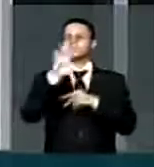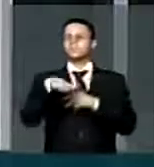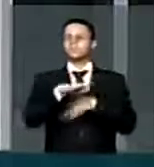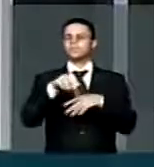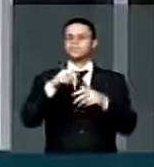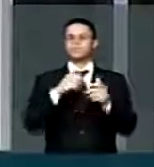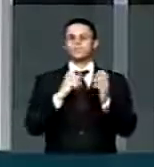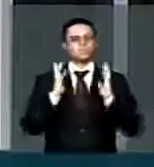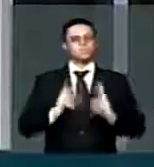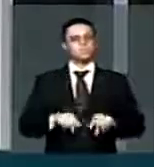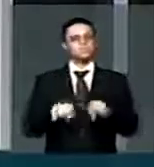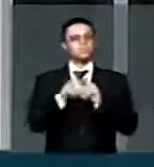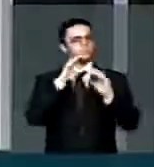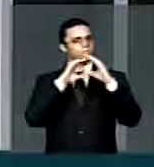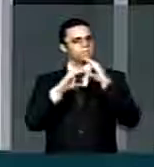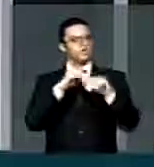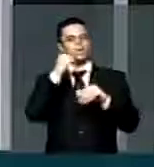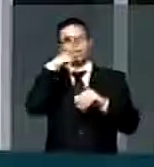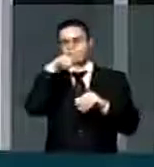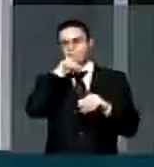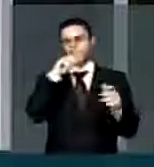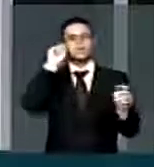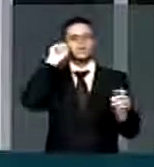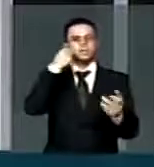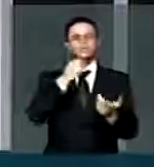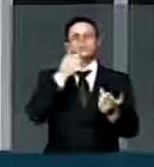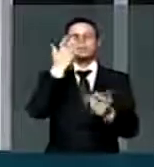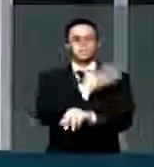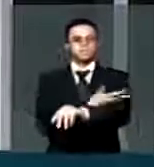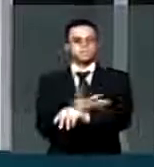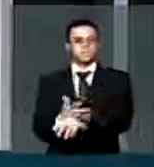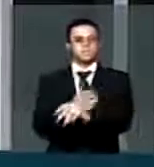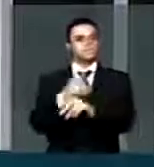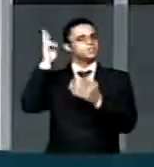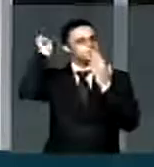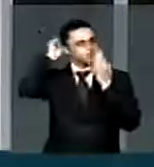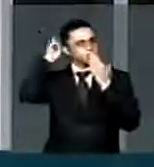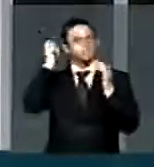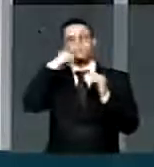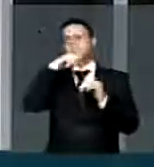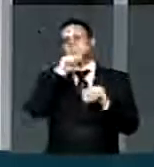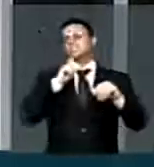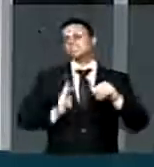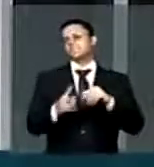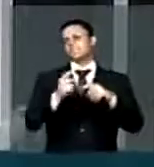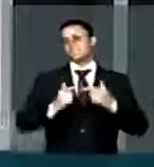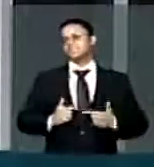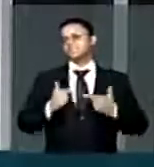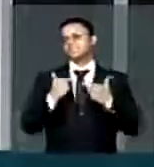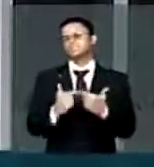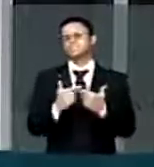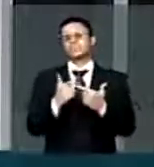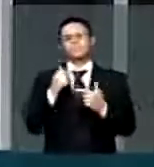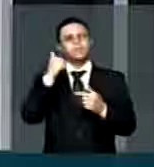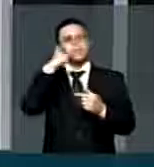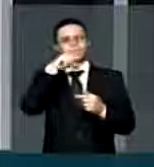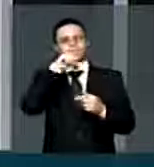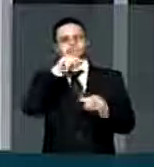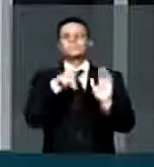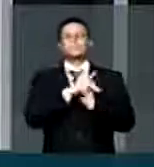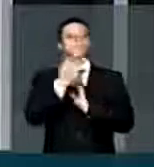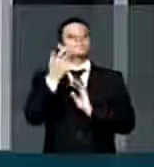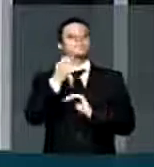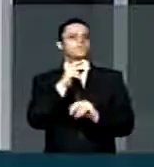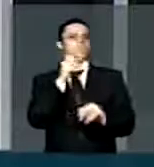comunicação, essas mães negras, brancas, indígenas, essas mães que lutam sempre, essas mães